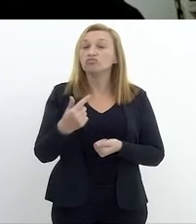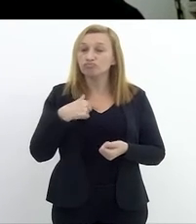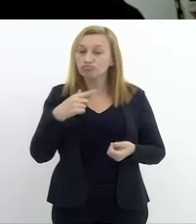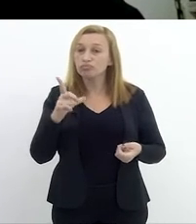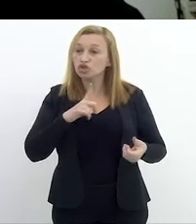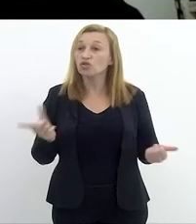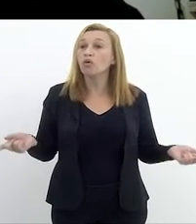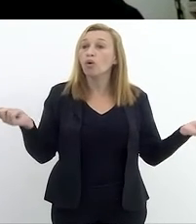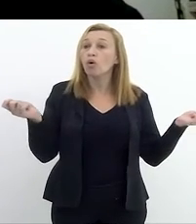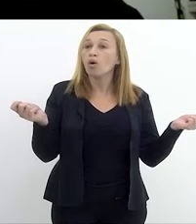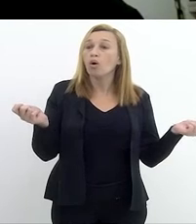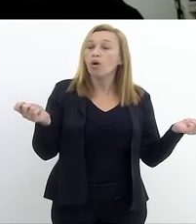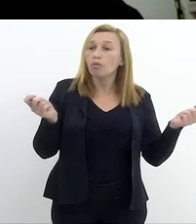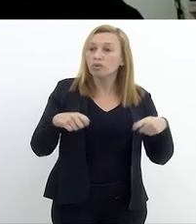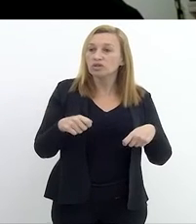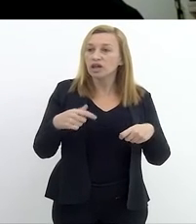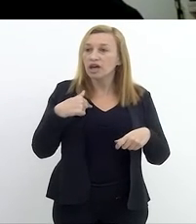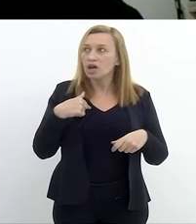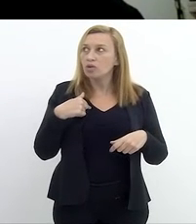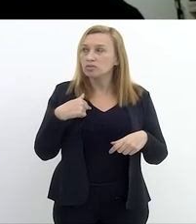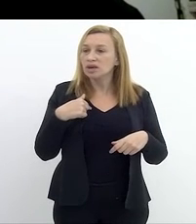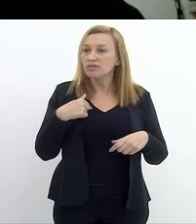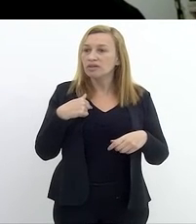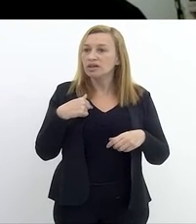Estava dirigindo o Parque Tecnológico da UFRJ